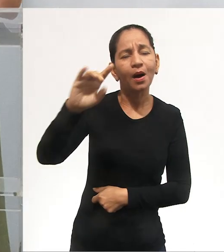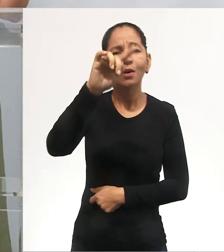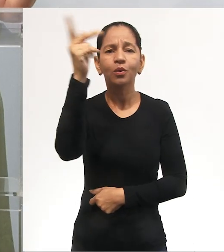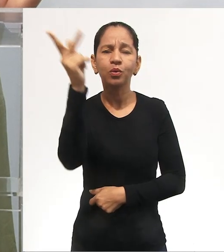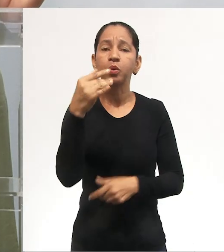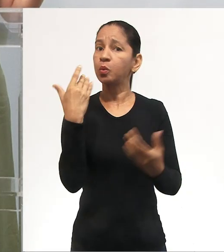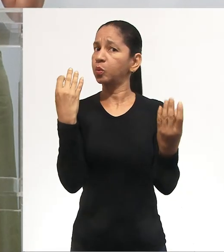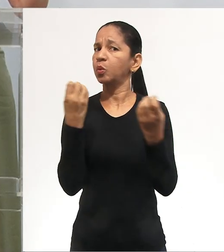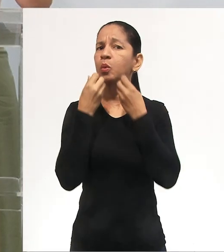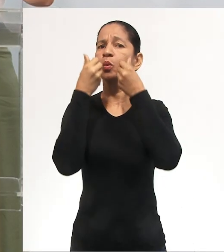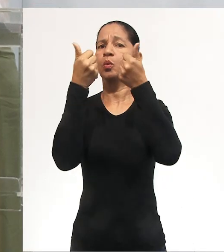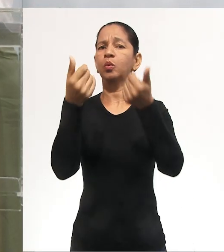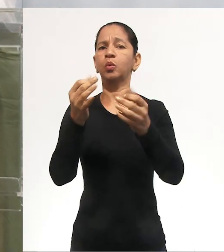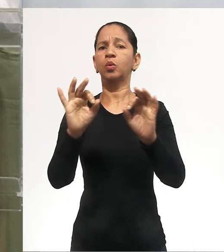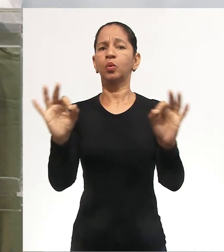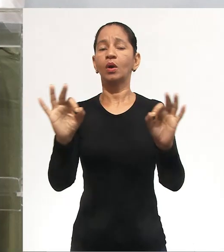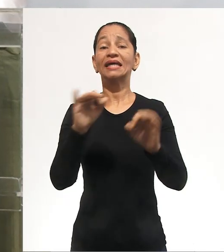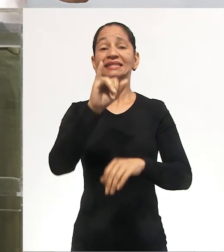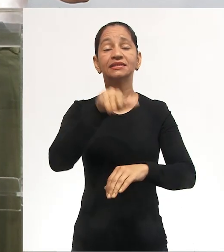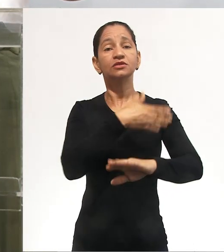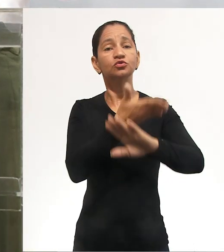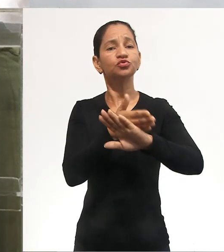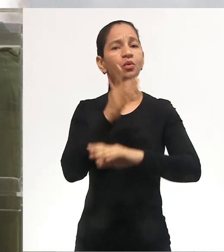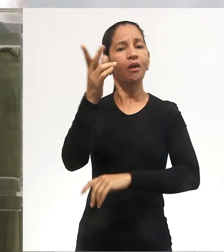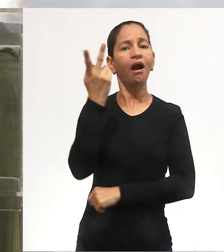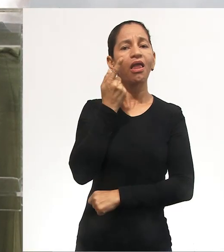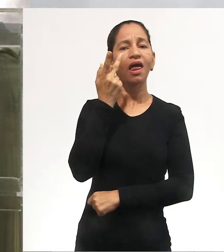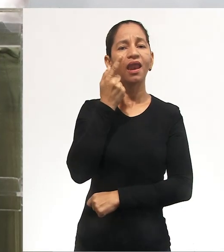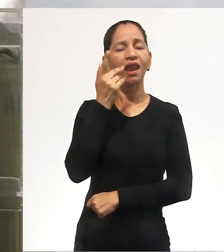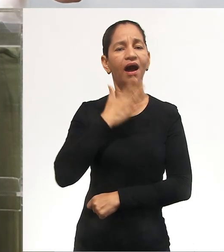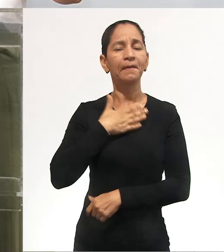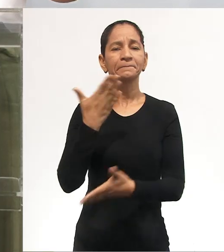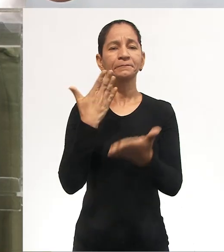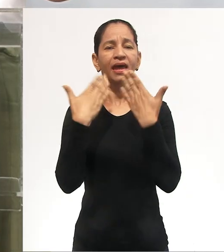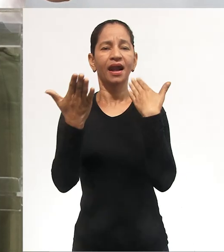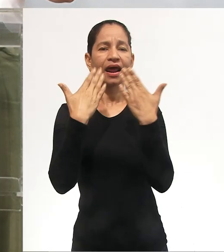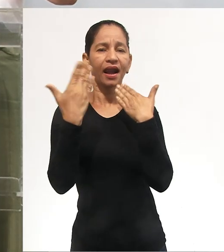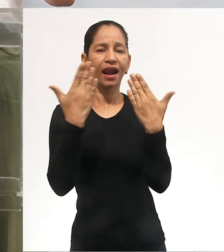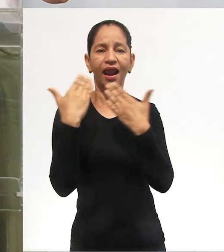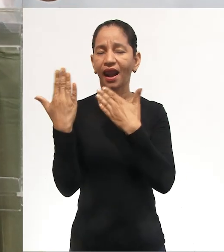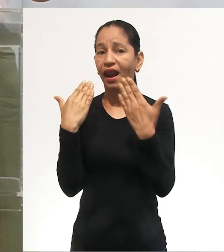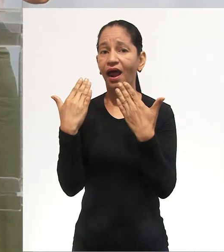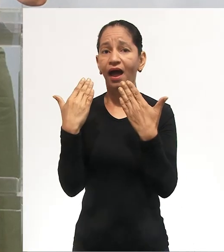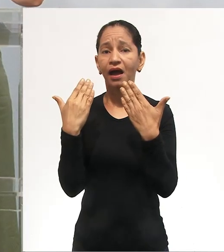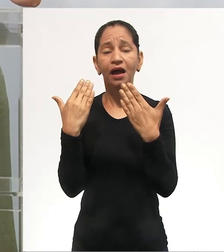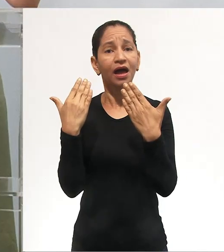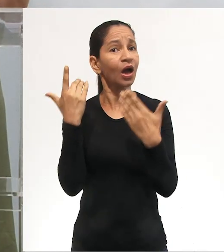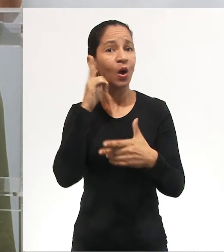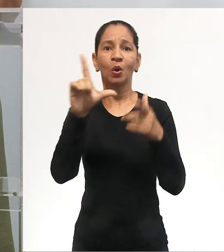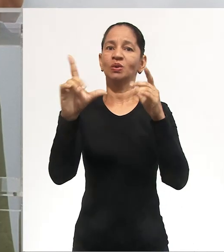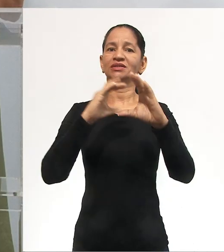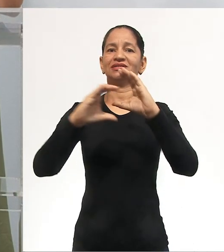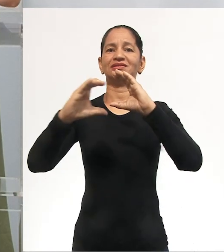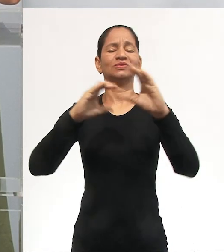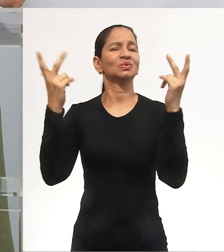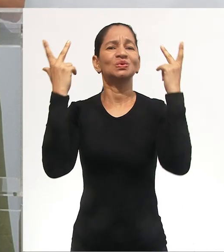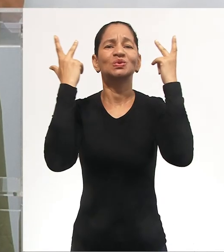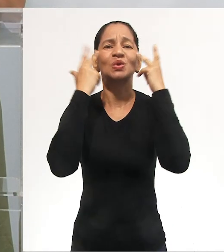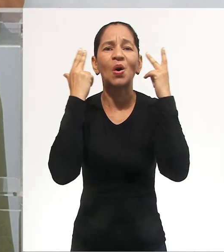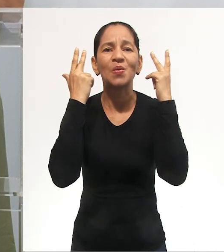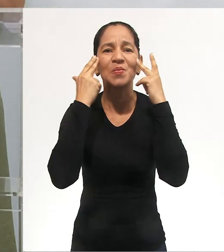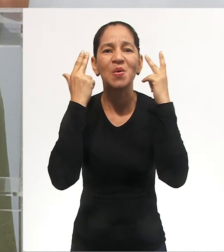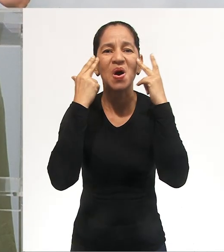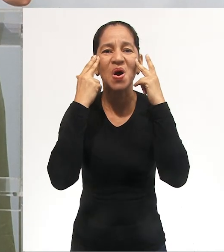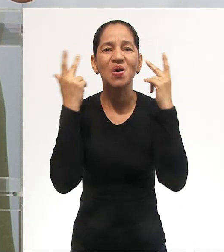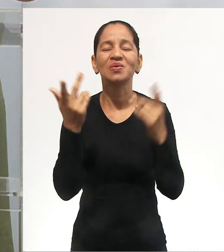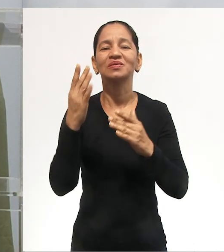comunica bem. Então, se eu vou lá para o Nordeste e começo a interagir com as pessoas de lá, eu vou conseguir me comunicar com eles e eles vão me